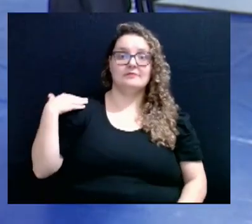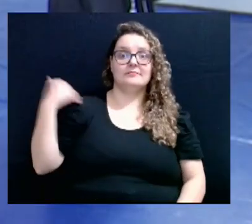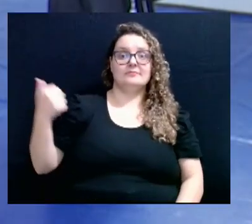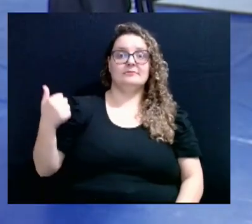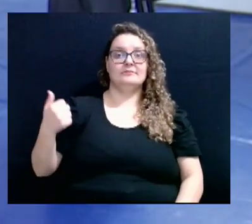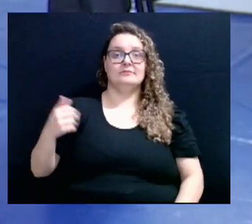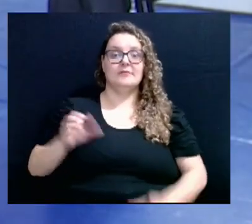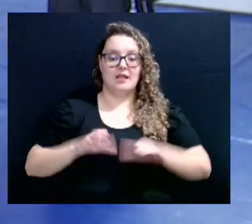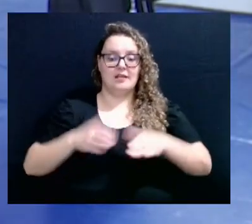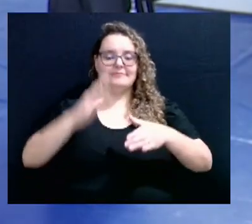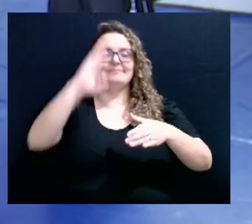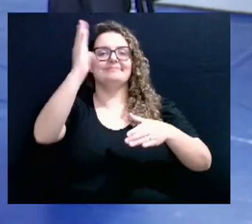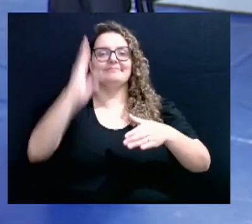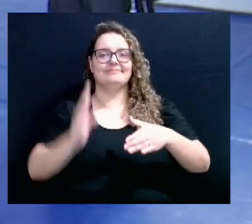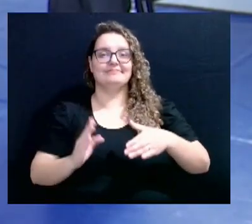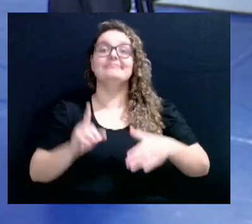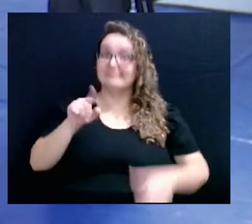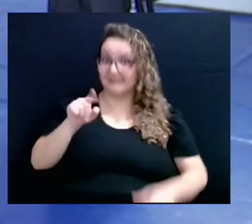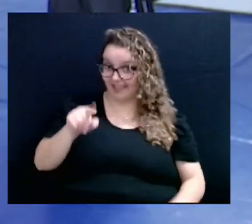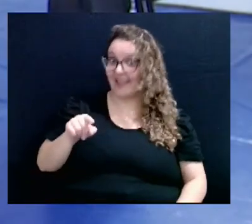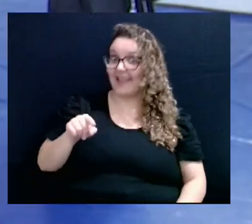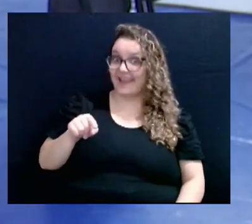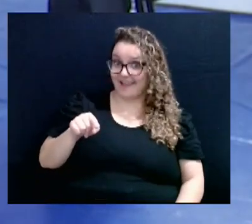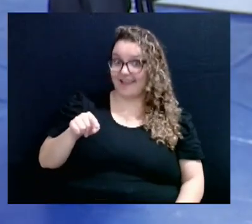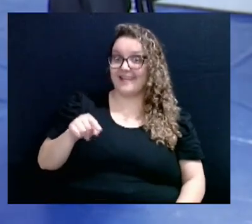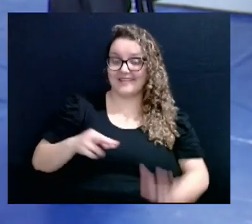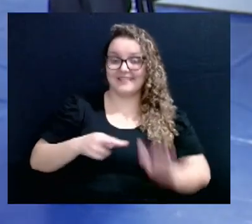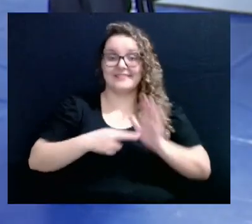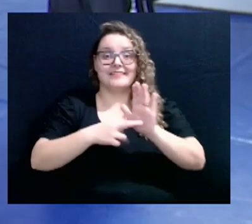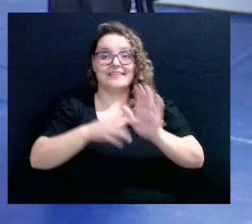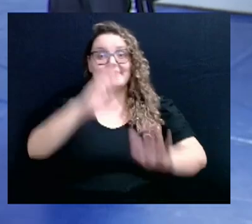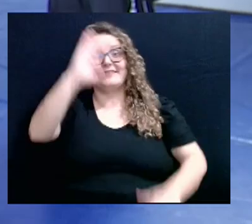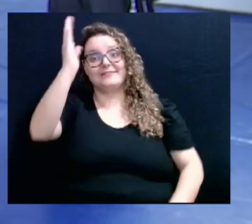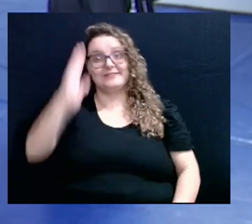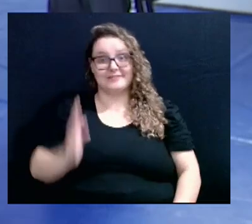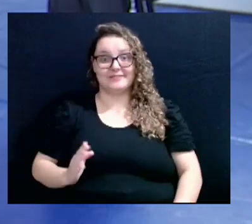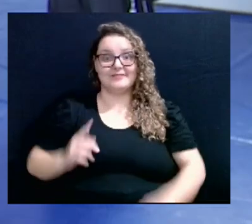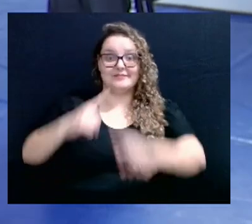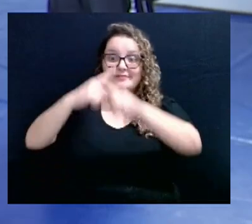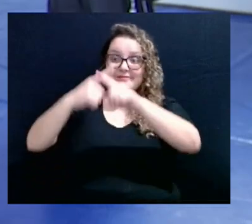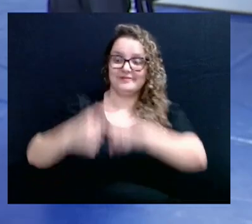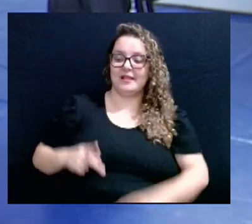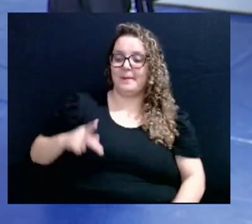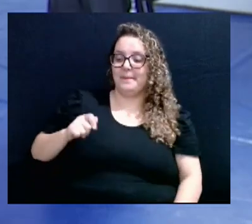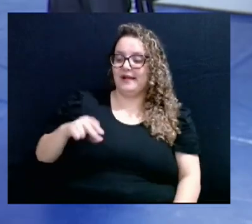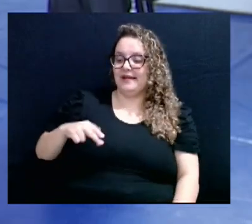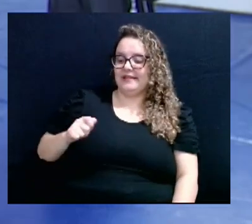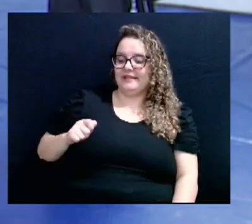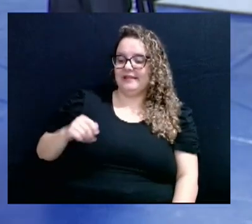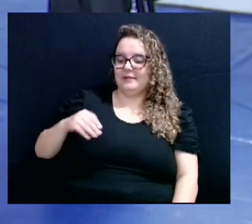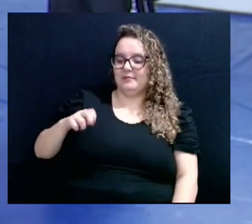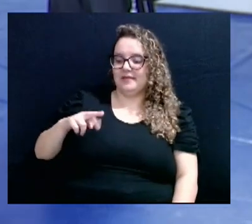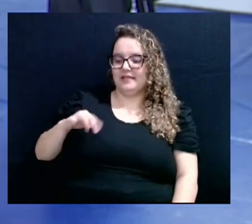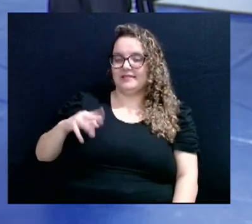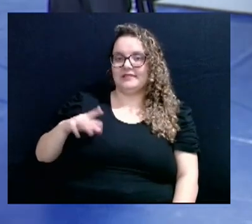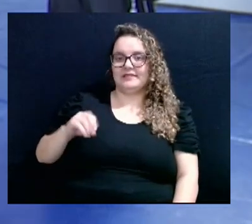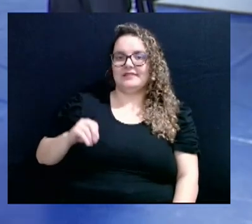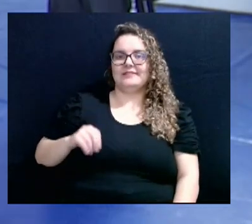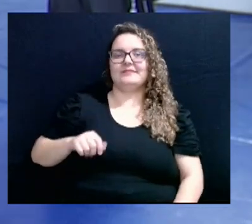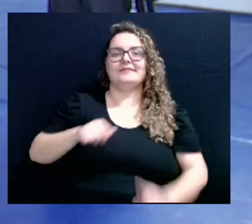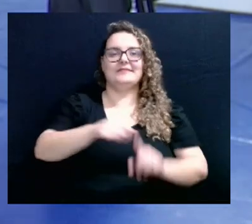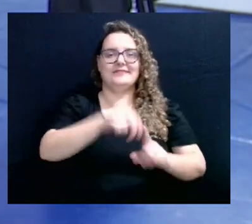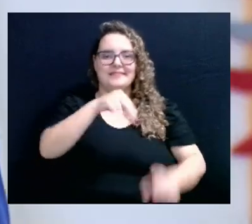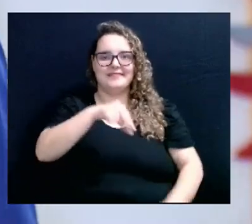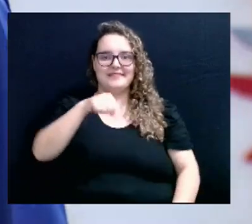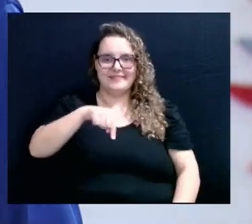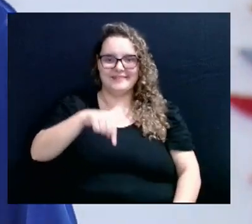brasileira. Isso mesmo, ele vai representar o Brasil no Campeonato Pan-Americano, que vai ser em novembro, no